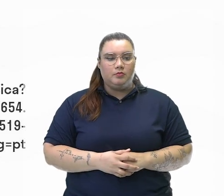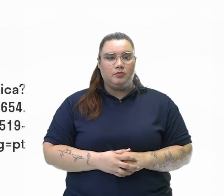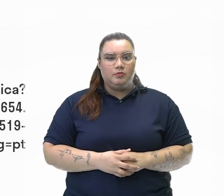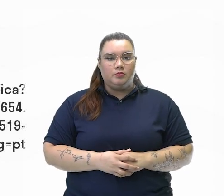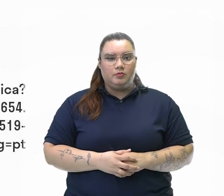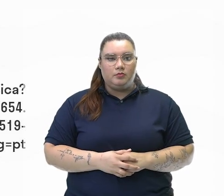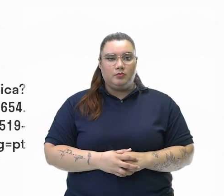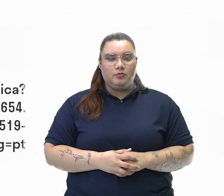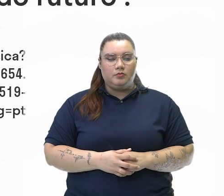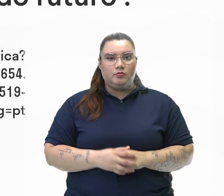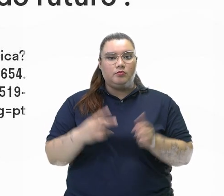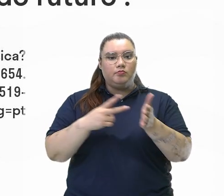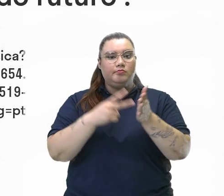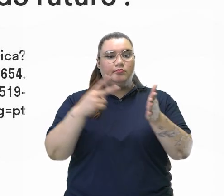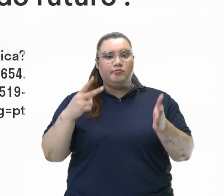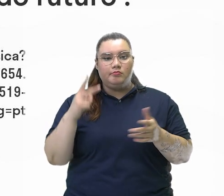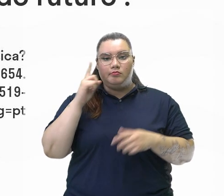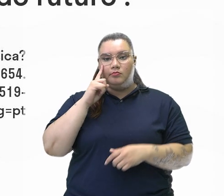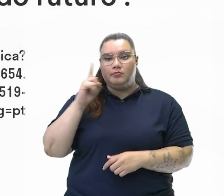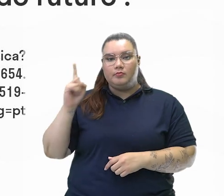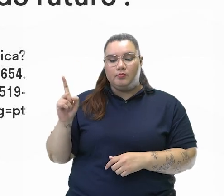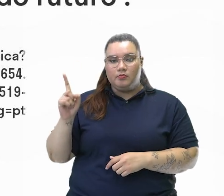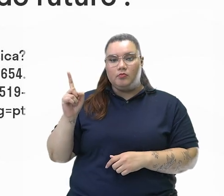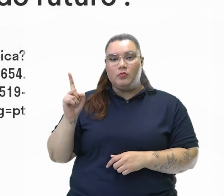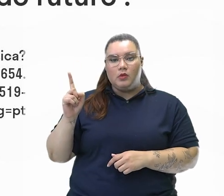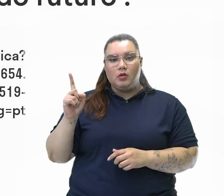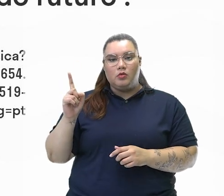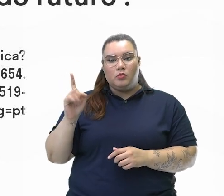Segundo, é o que a gente chama de